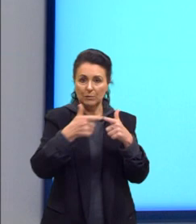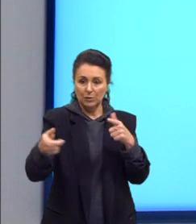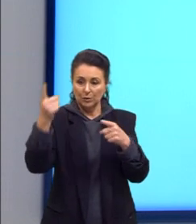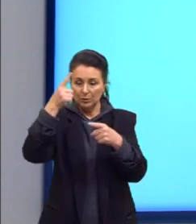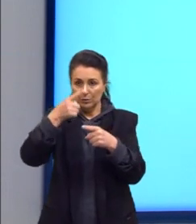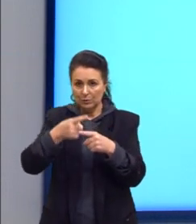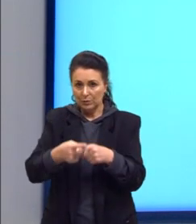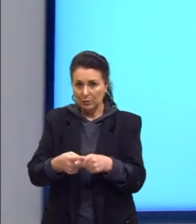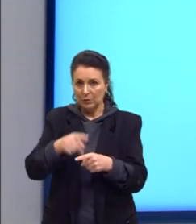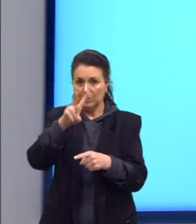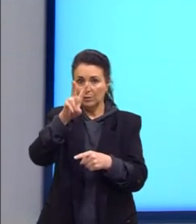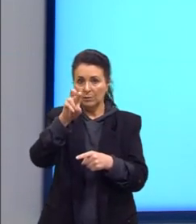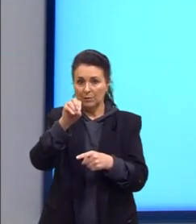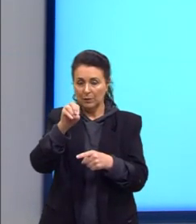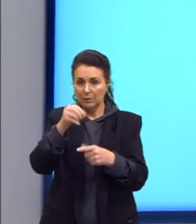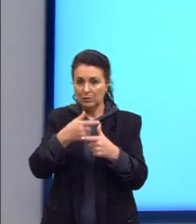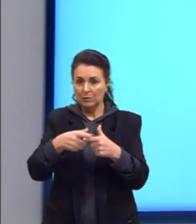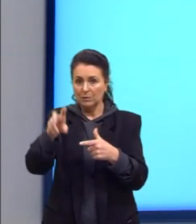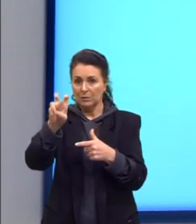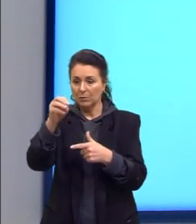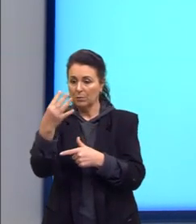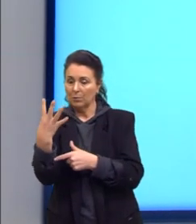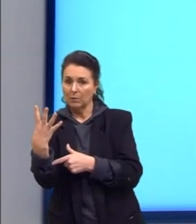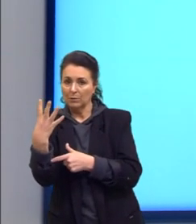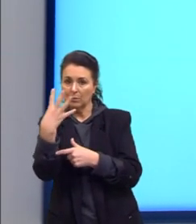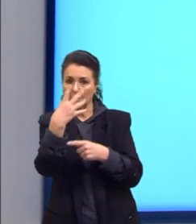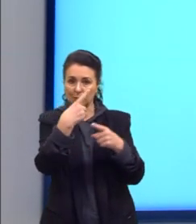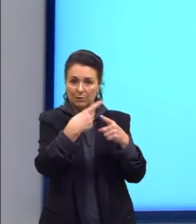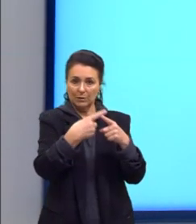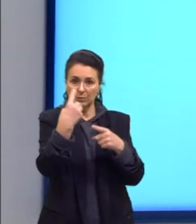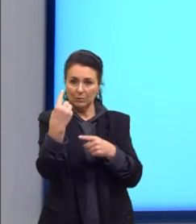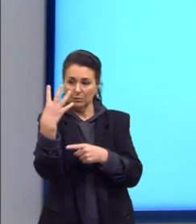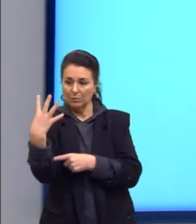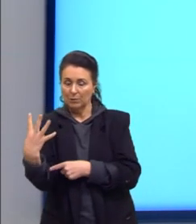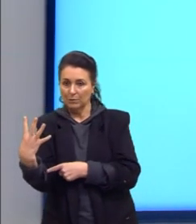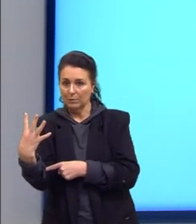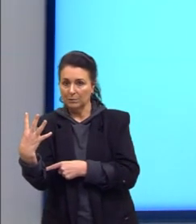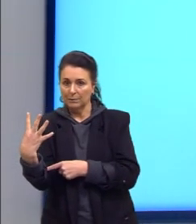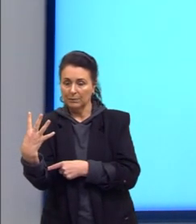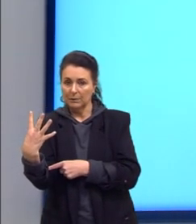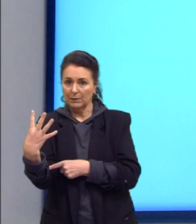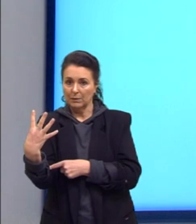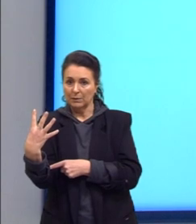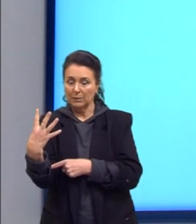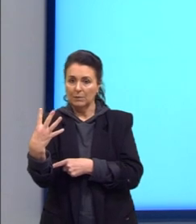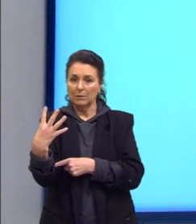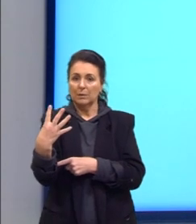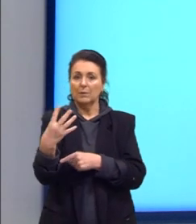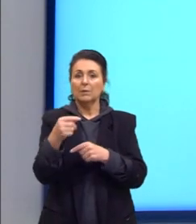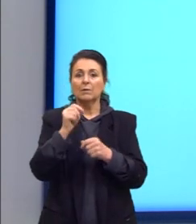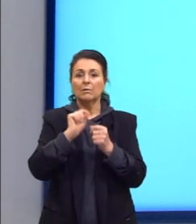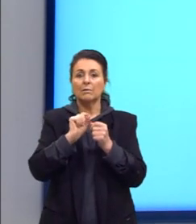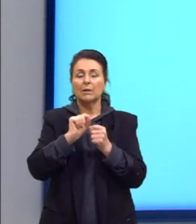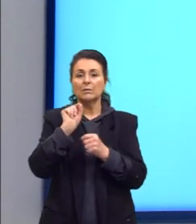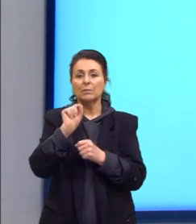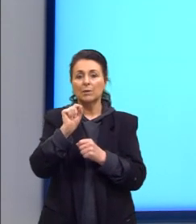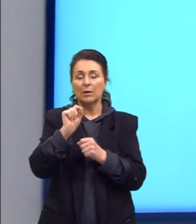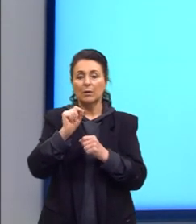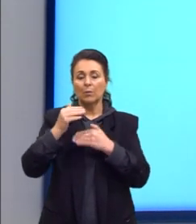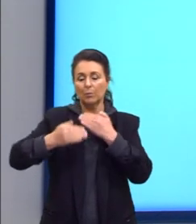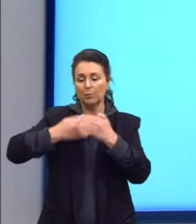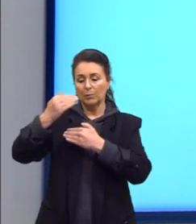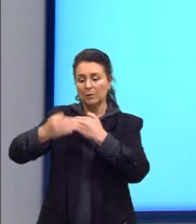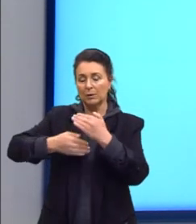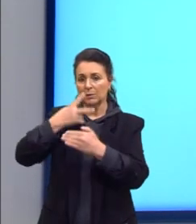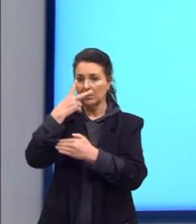é que eu botei o que 20 / 5 é quatro 4 x 114 respectivamente a gente faz o mesmo processo